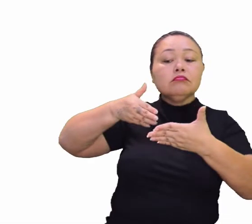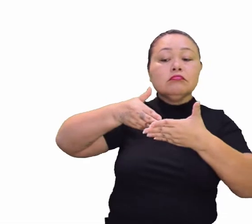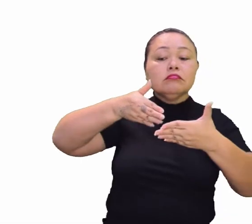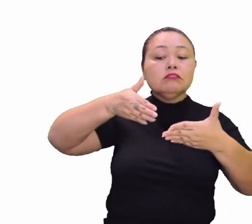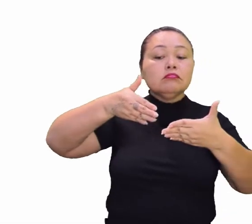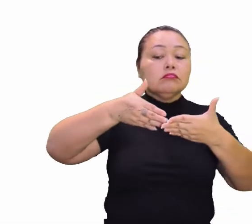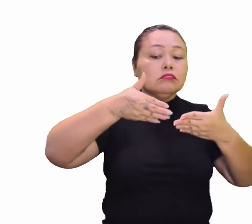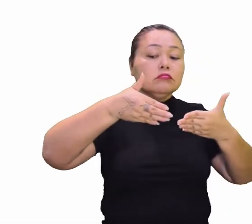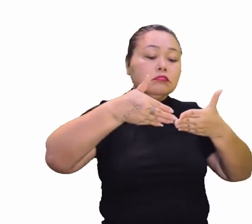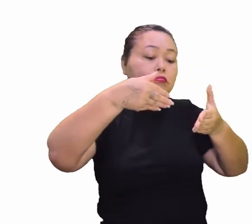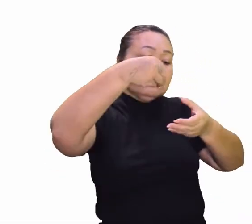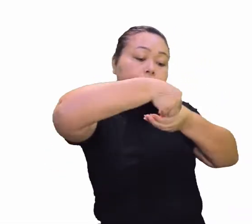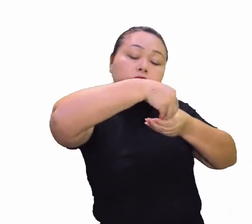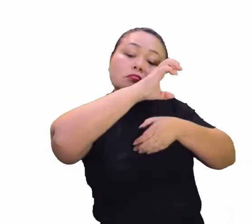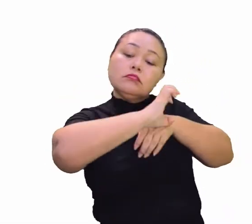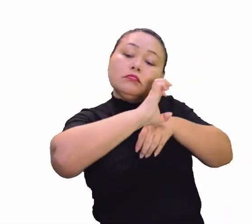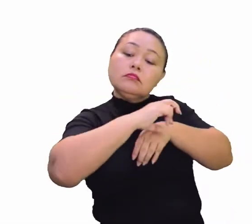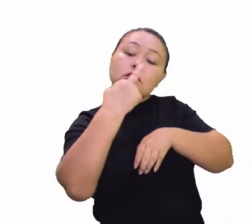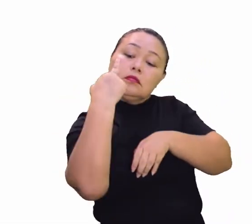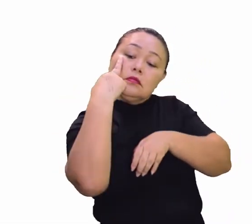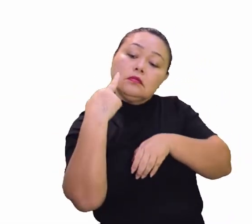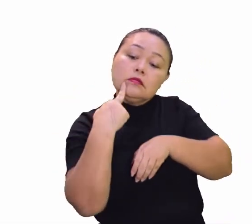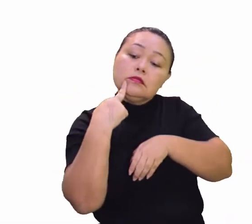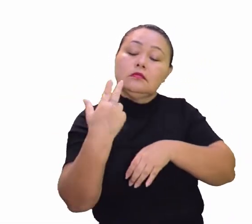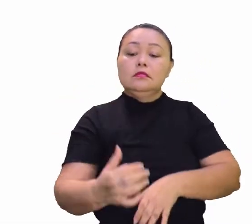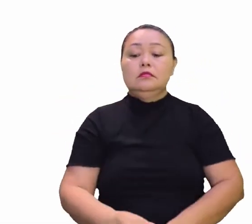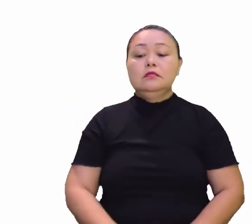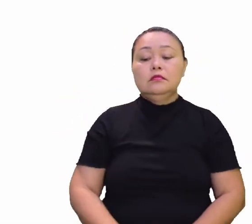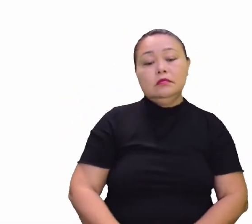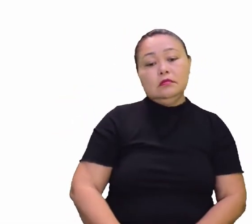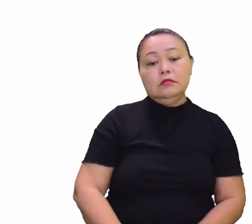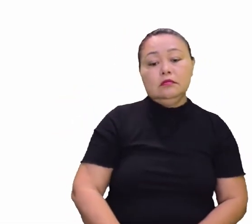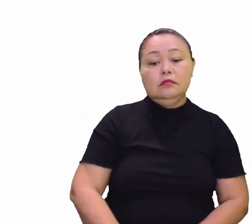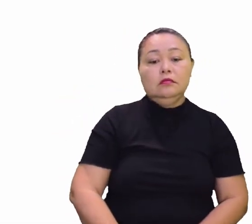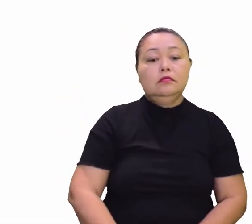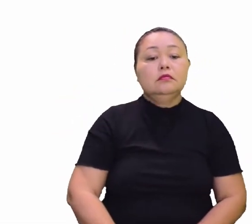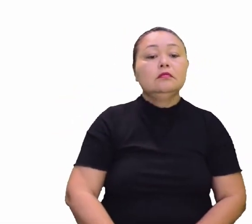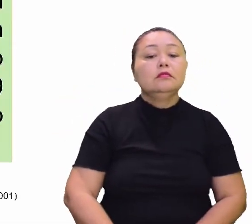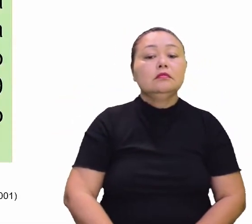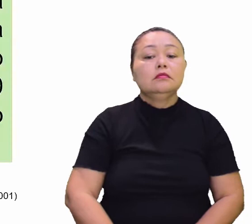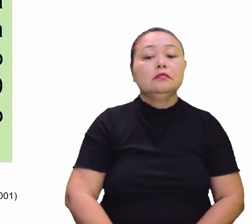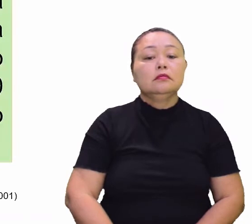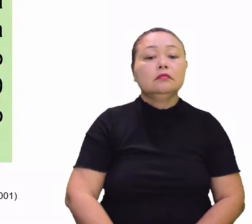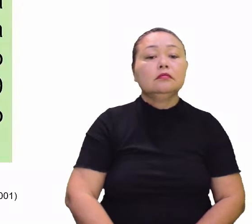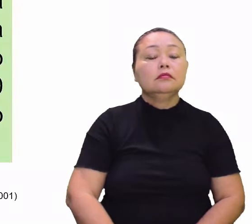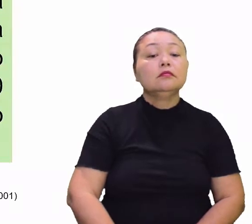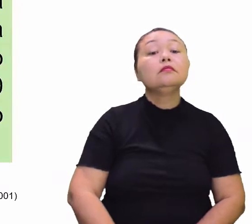localizada dentro dos limites do estado.